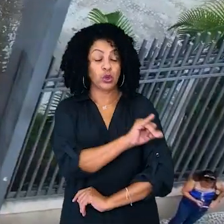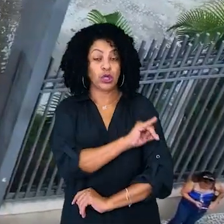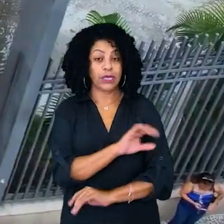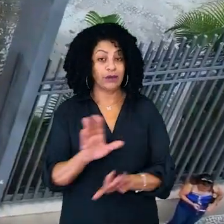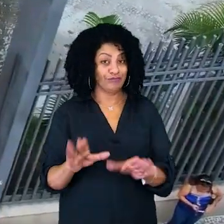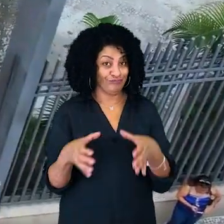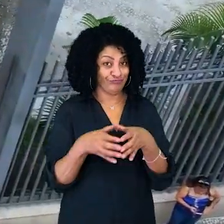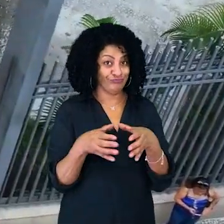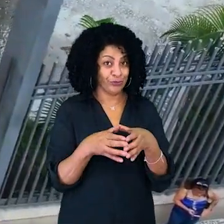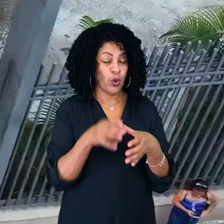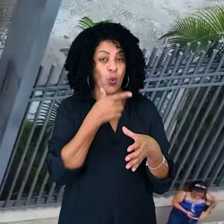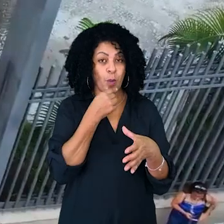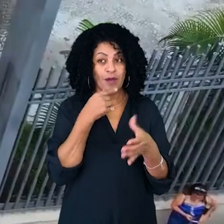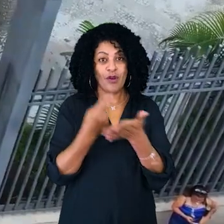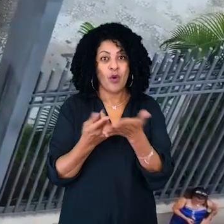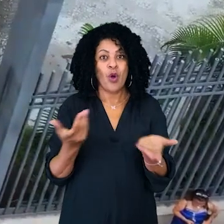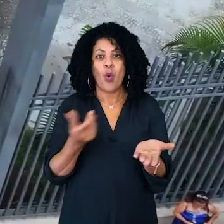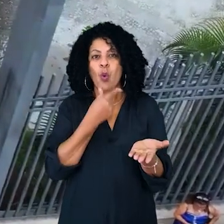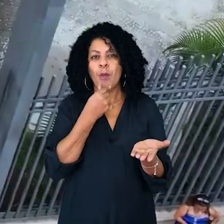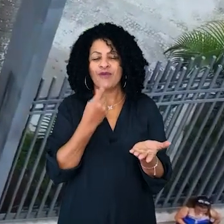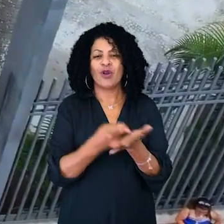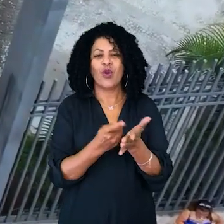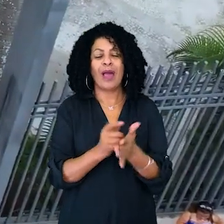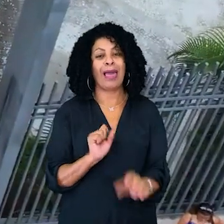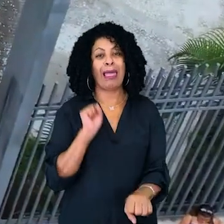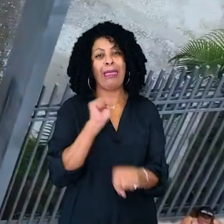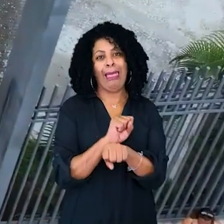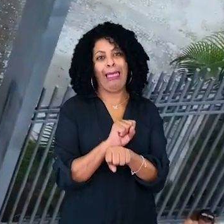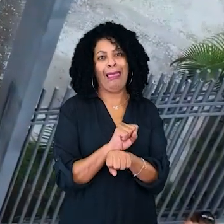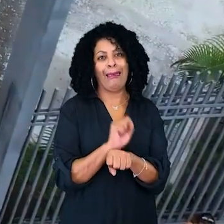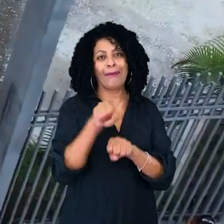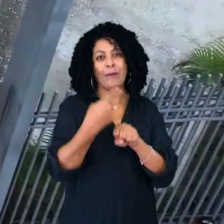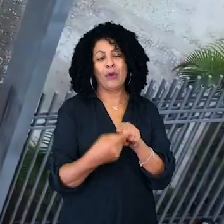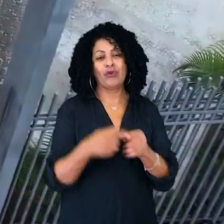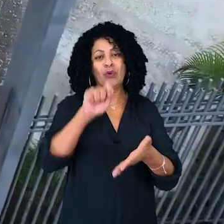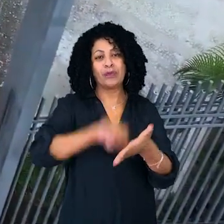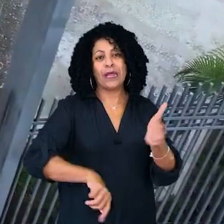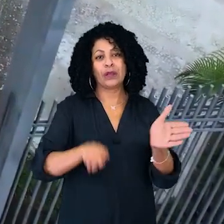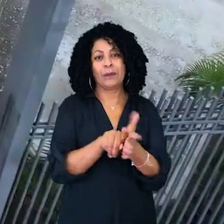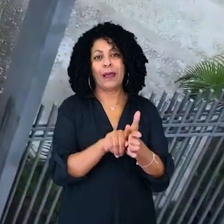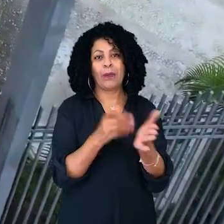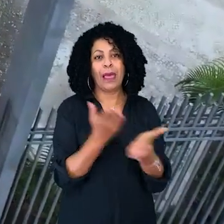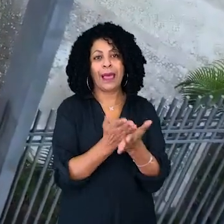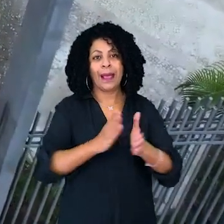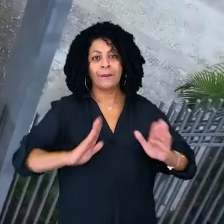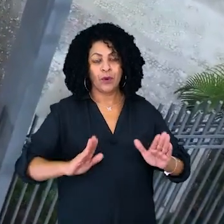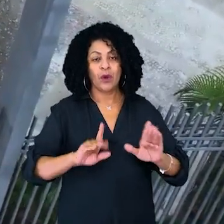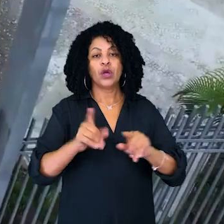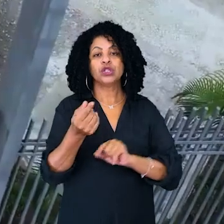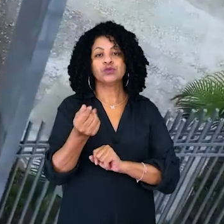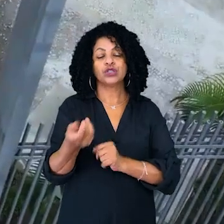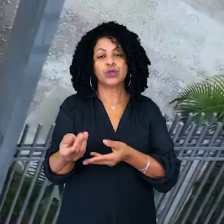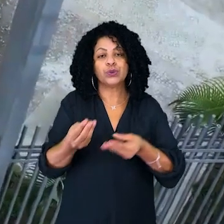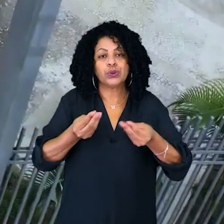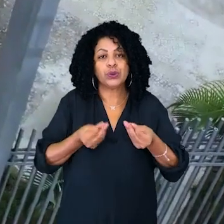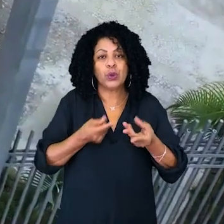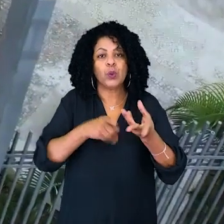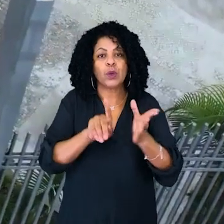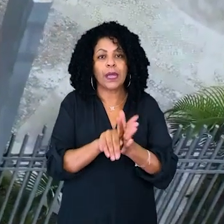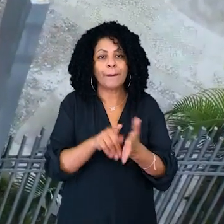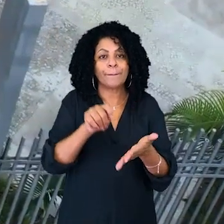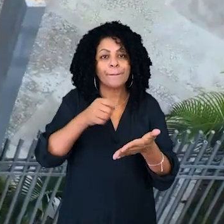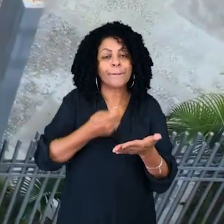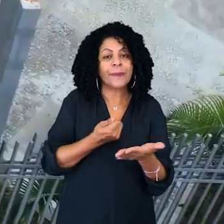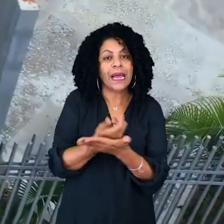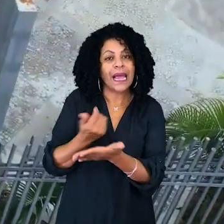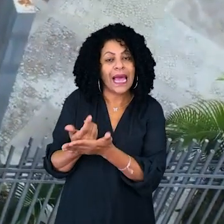Rio de Janeiro, o dirigente alegou que parou de trabalhar após romper o contrato com o clube e que o valor recebido na rescisão era